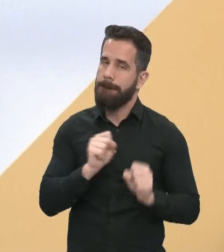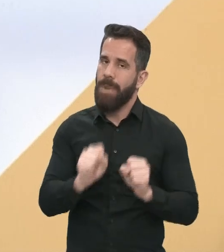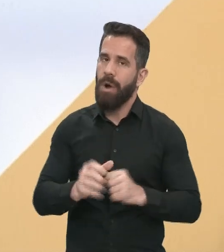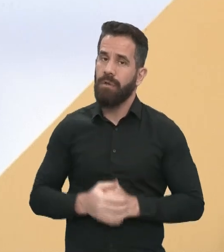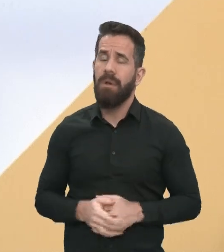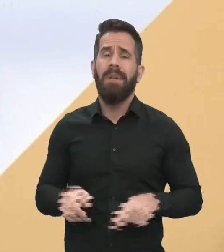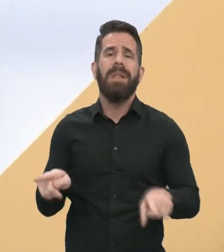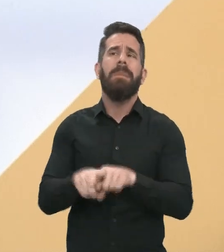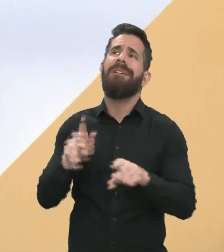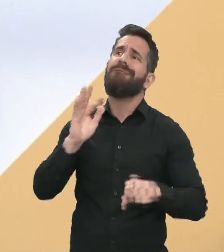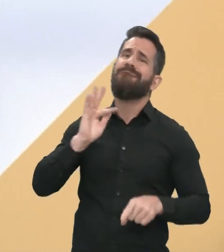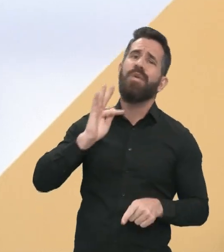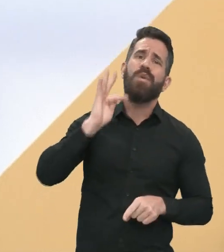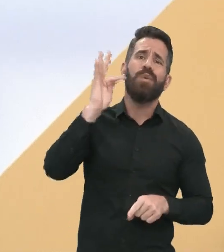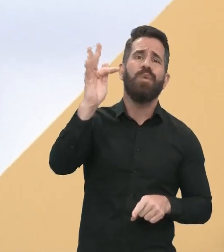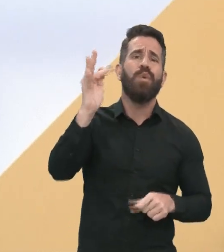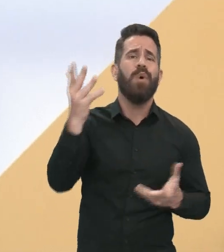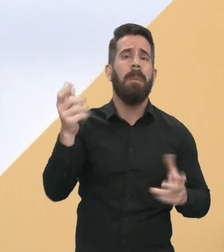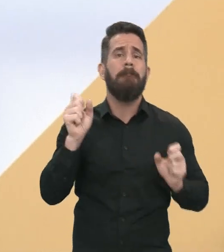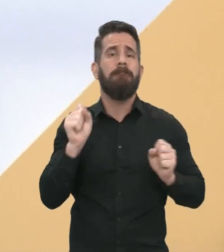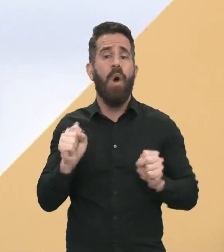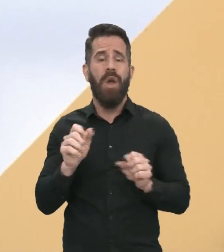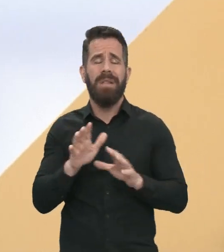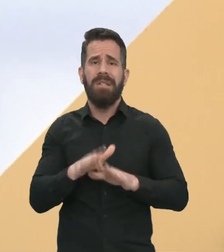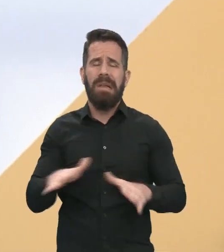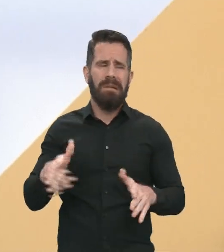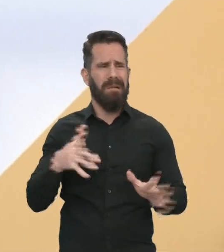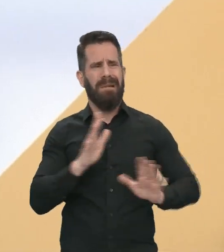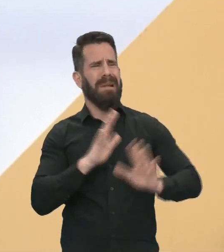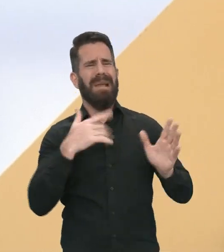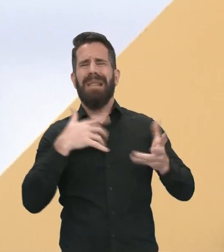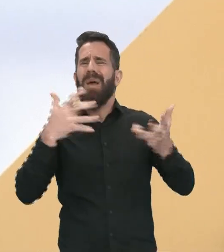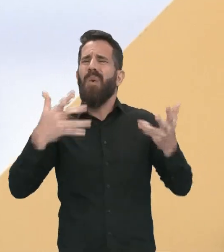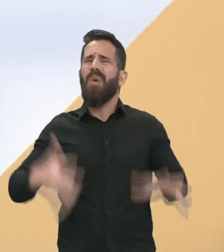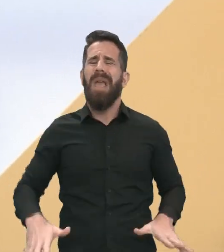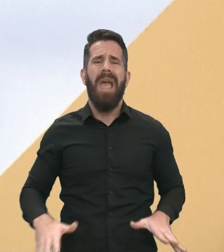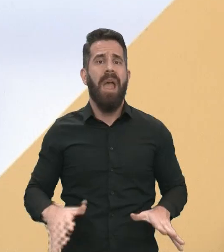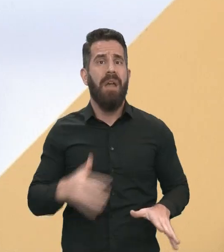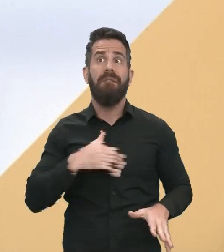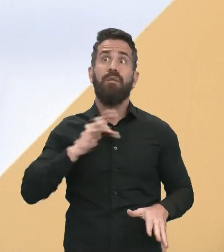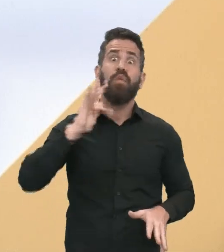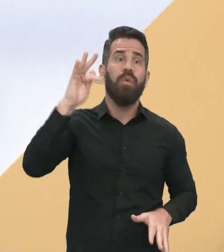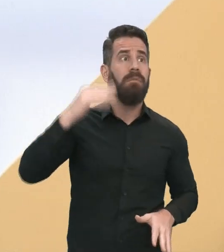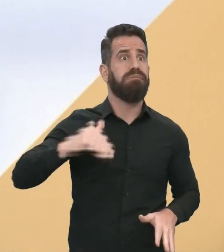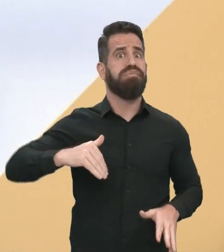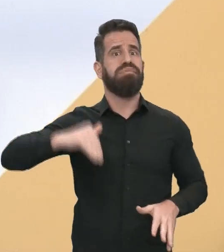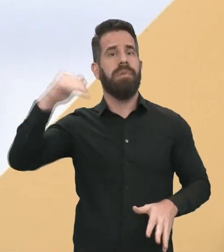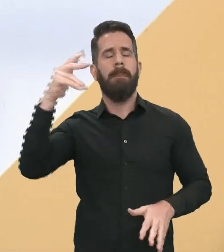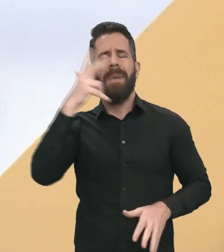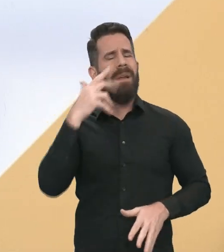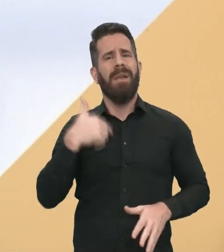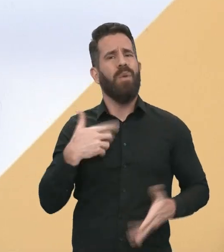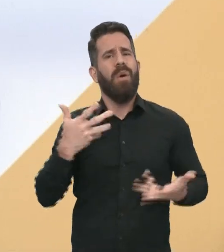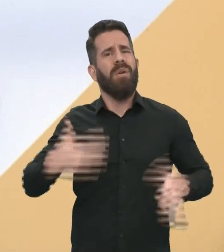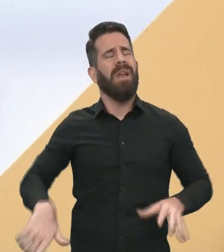a criança pode não gostar disso, que agora ela não tem poder de escolha, e lá na frente ela vendo isso, às vezes não é o que ela quer.